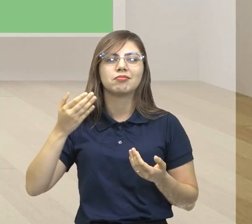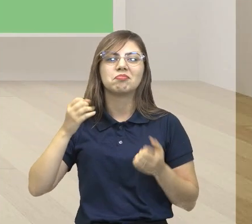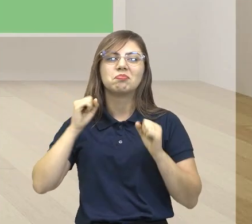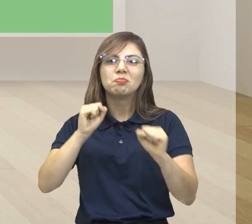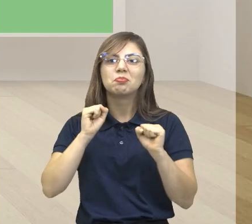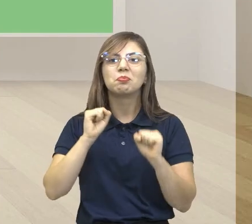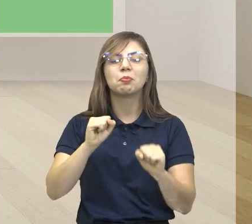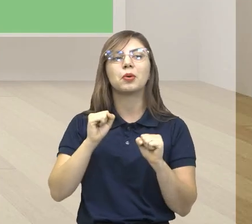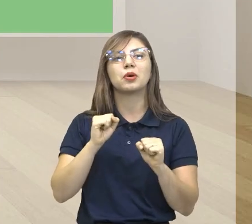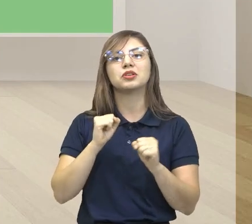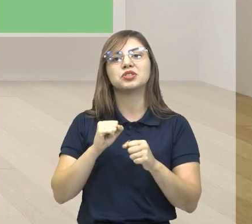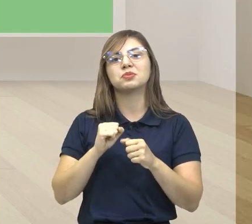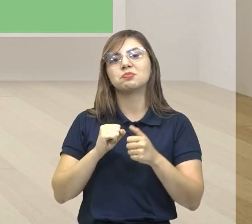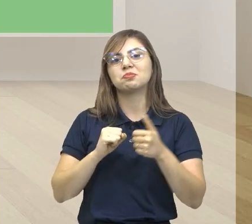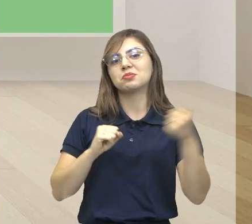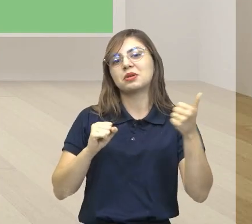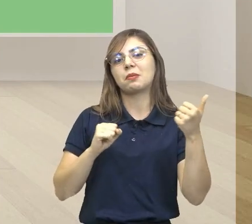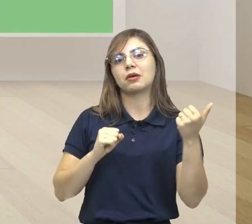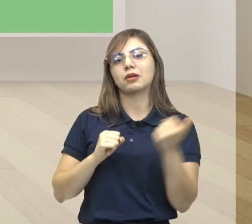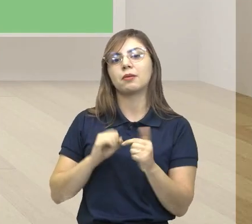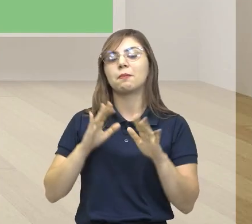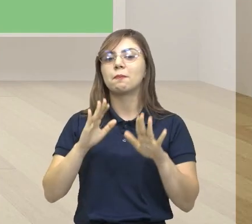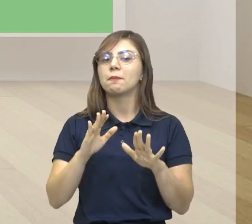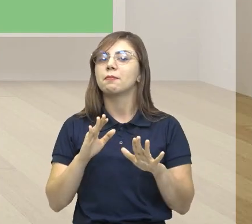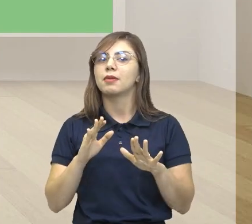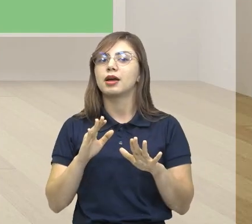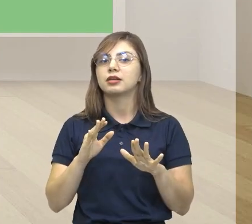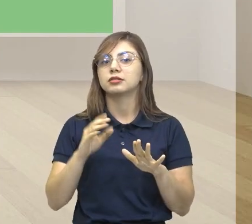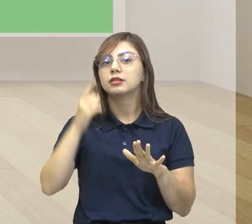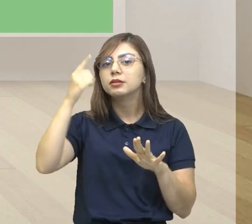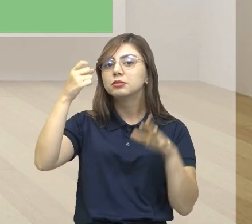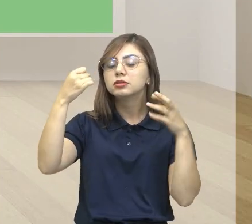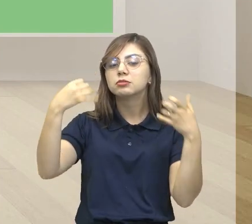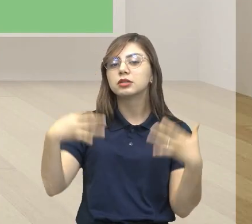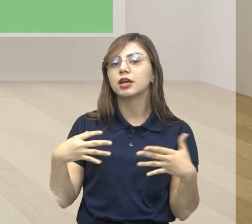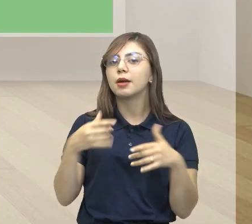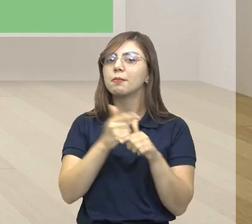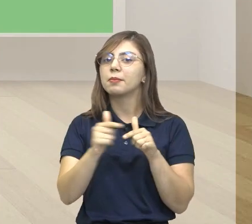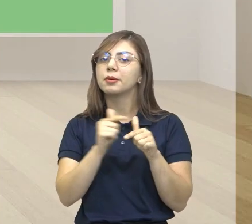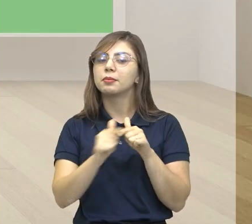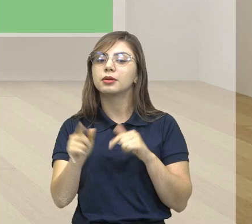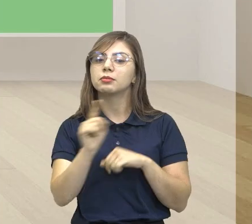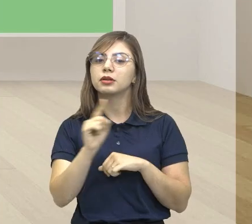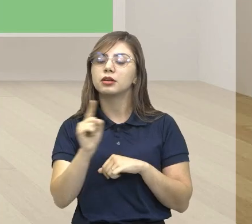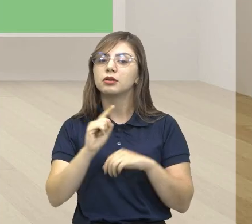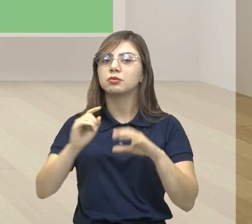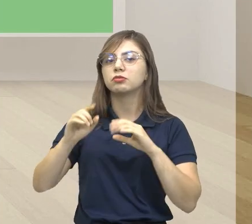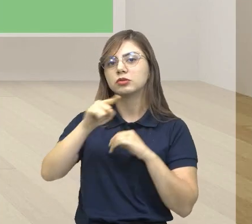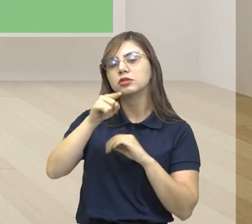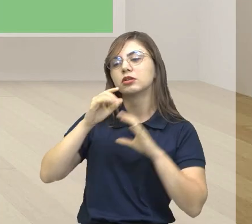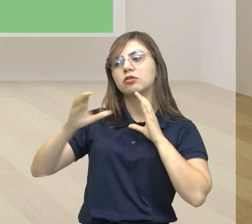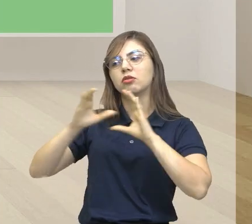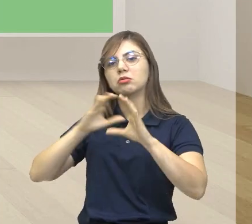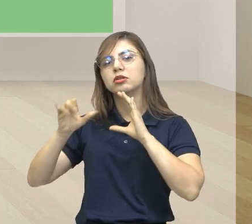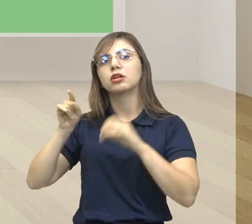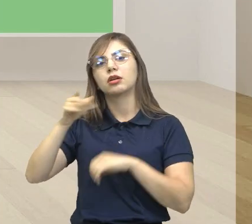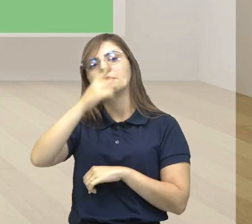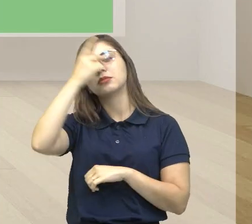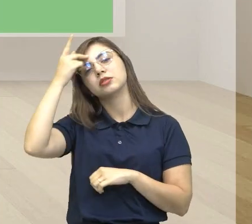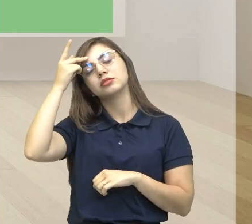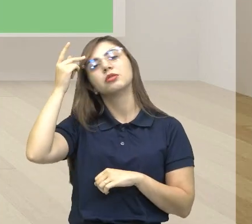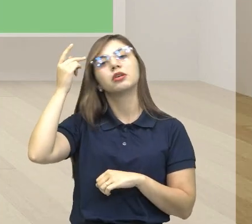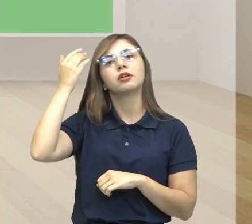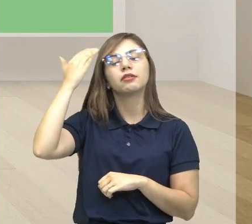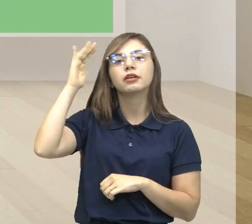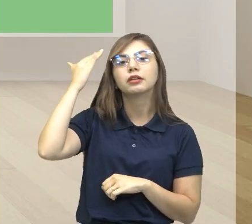tá? De novo, isso normalmente não causa nenhum problema quanto à comunicação. A pessoa vai te entender, você vai entender ela,